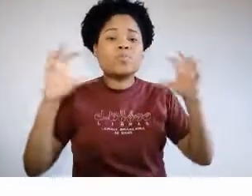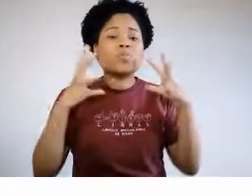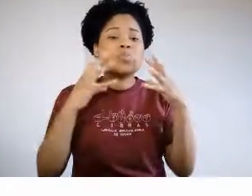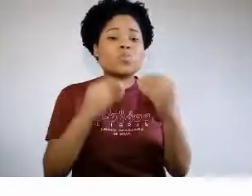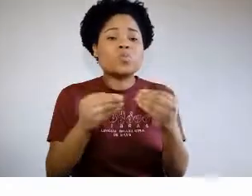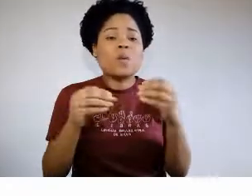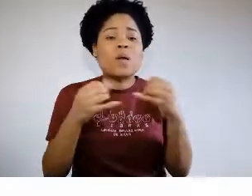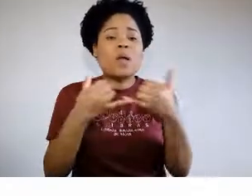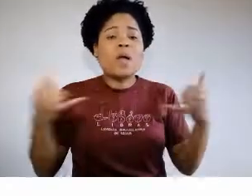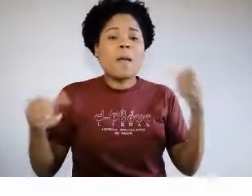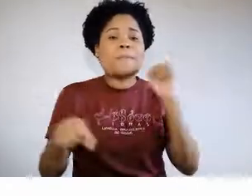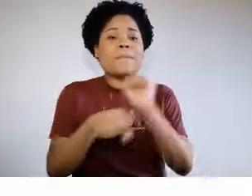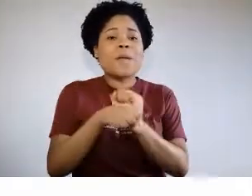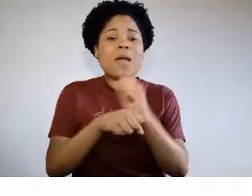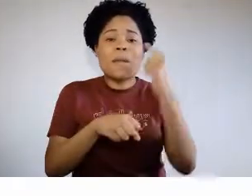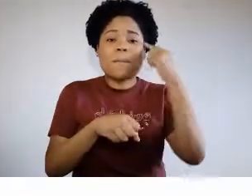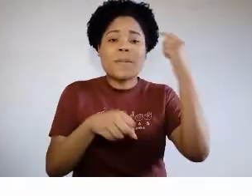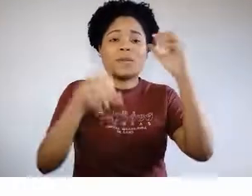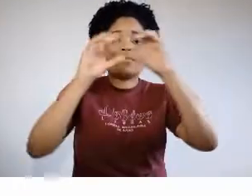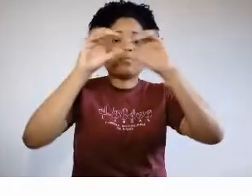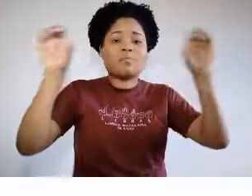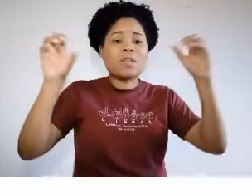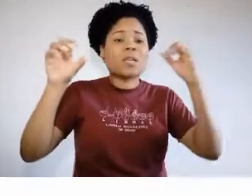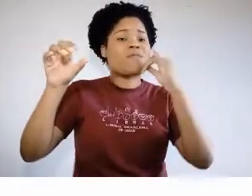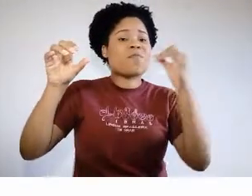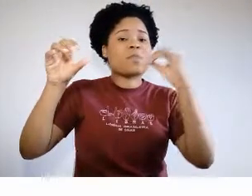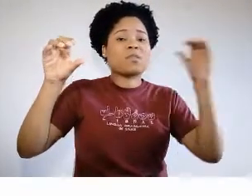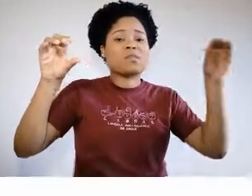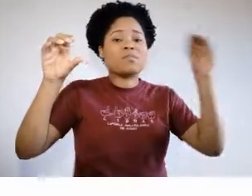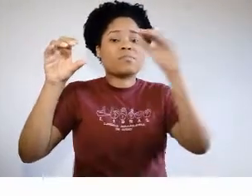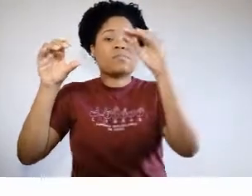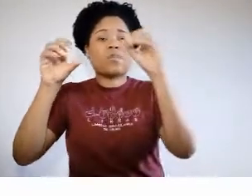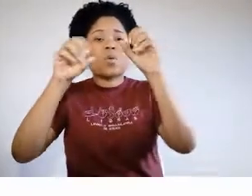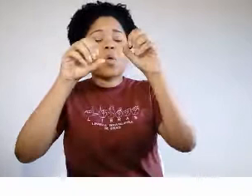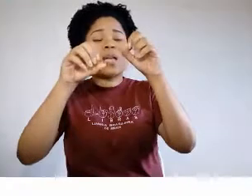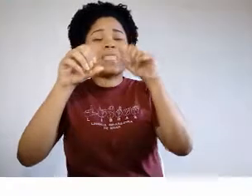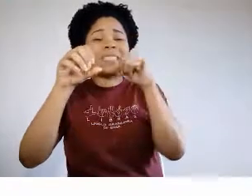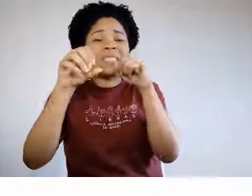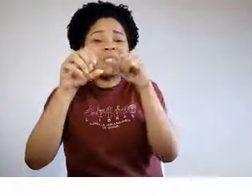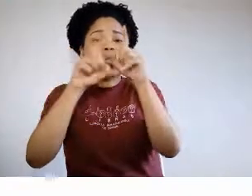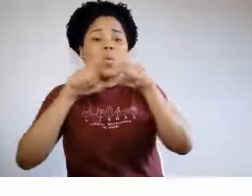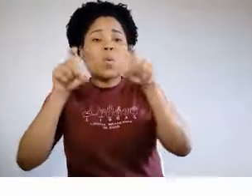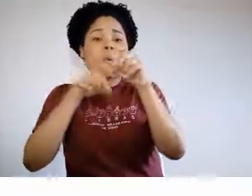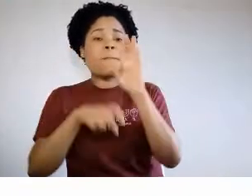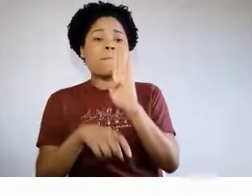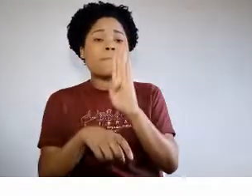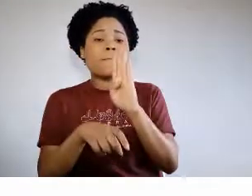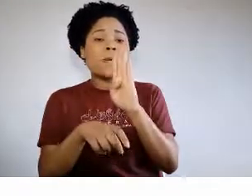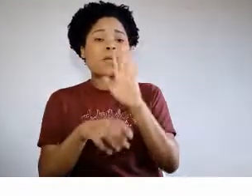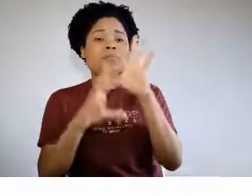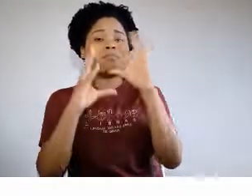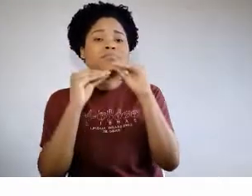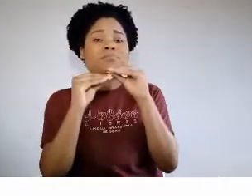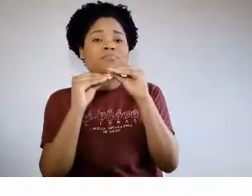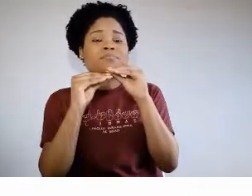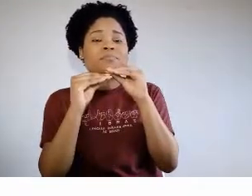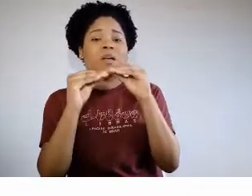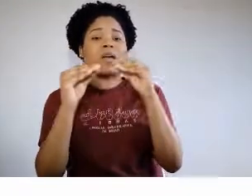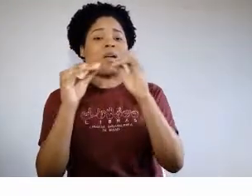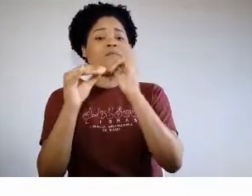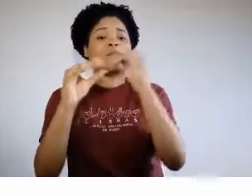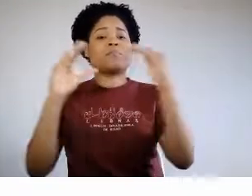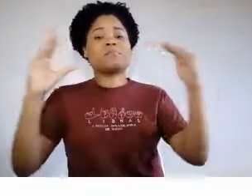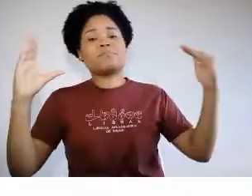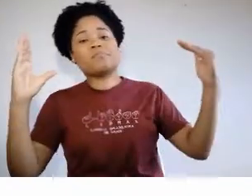rede vai parar. Então, imagina aqui, ó, um dado está passando aqui, ó. O computador B né? Se ele estiver desligado, esse dado não